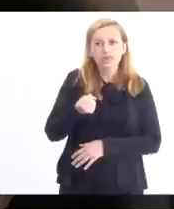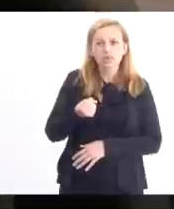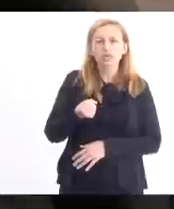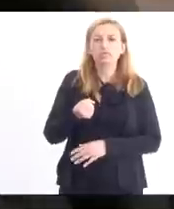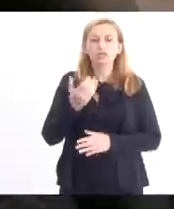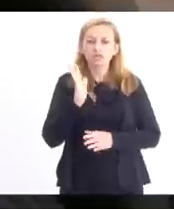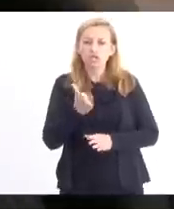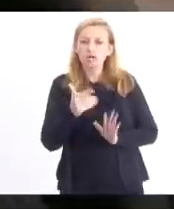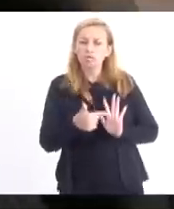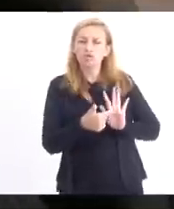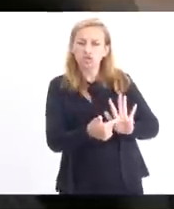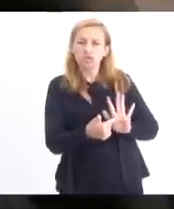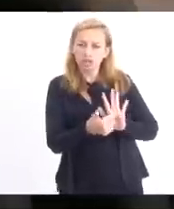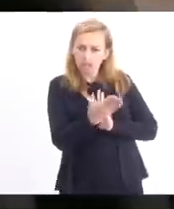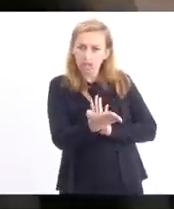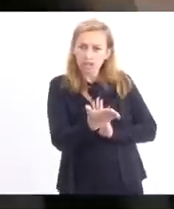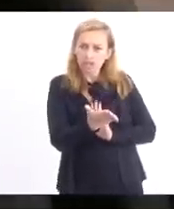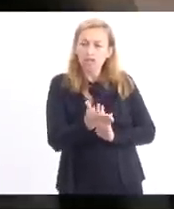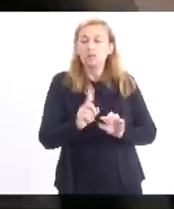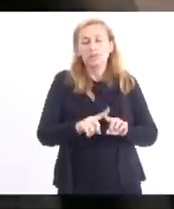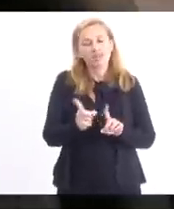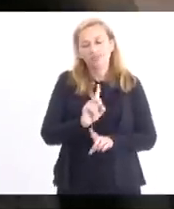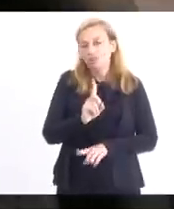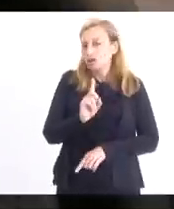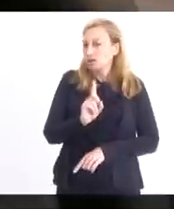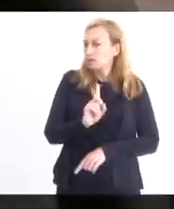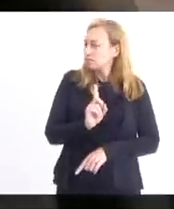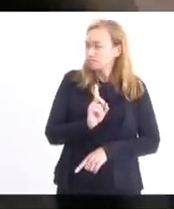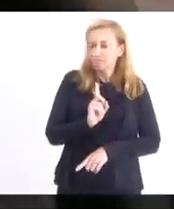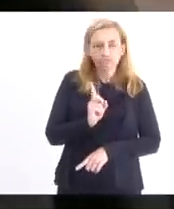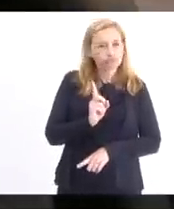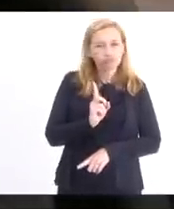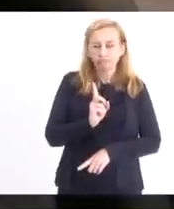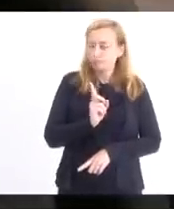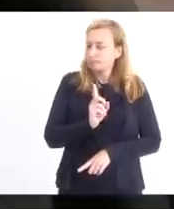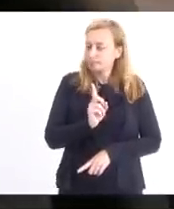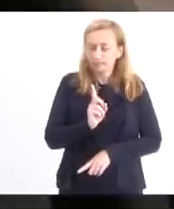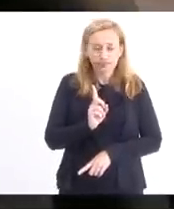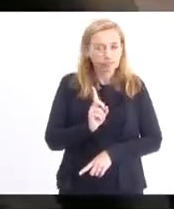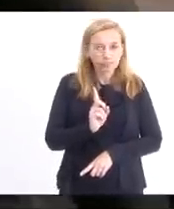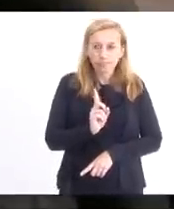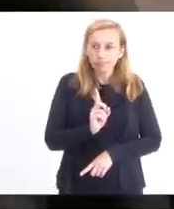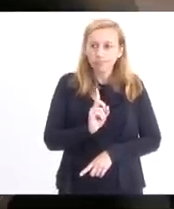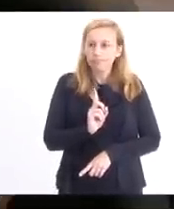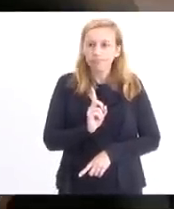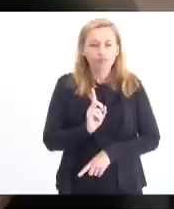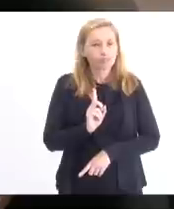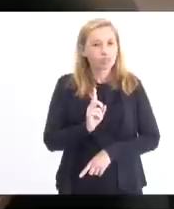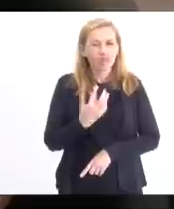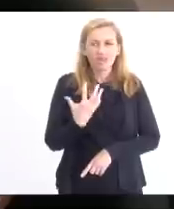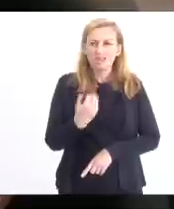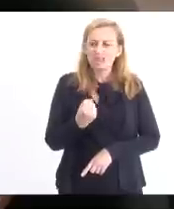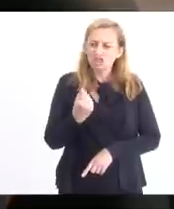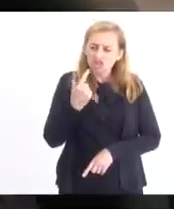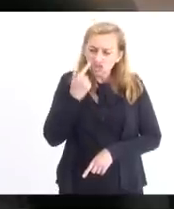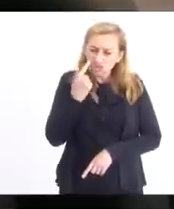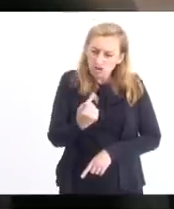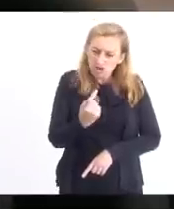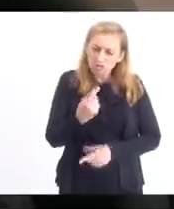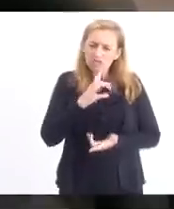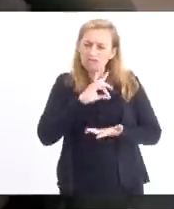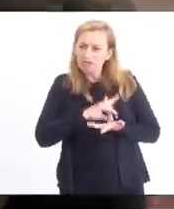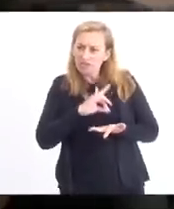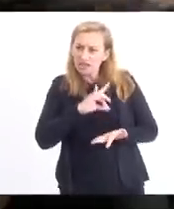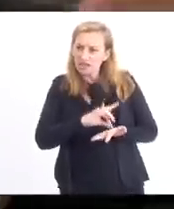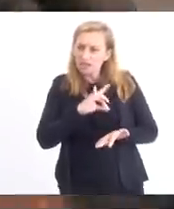comando, como já coloquei aqui. Mas é inadmissível. É inadmissível quem está na ponta, quem